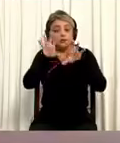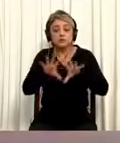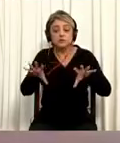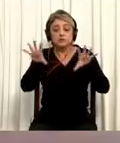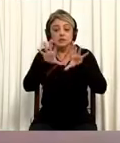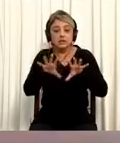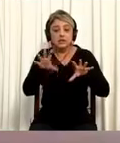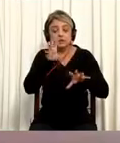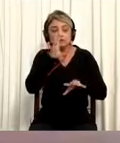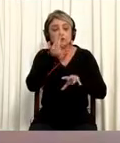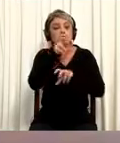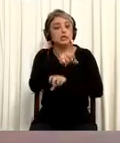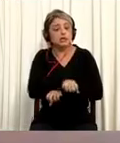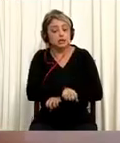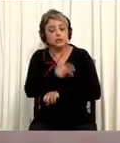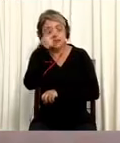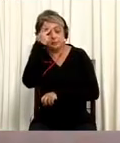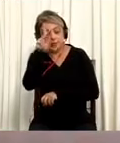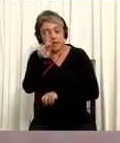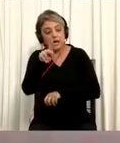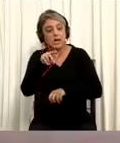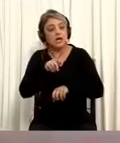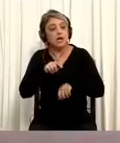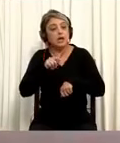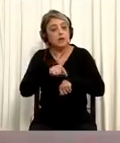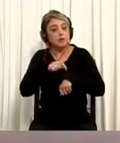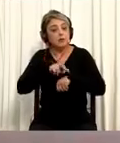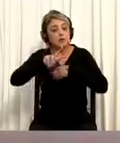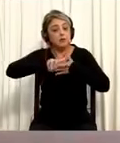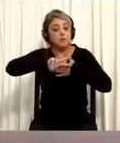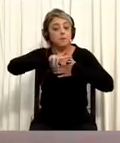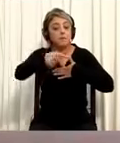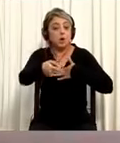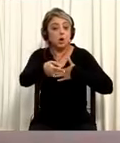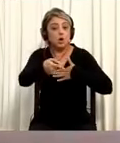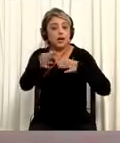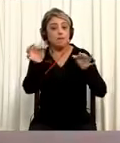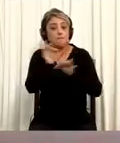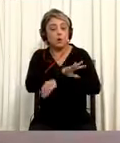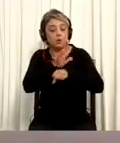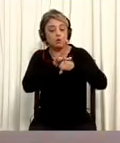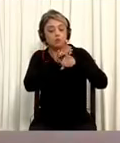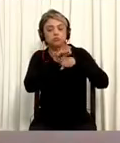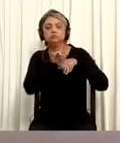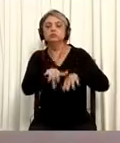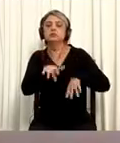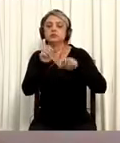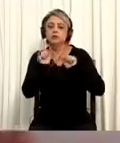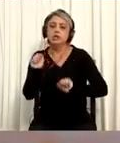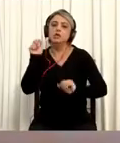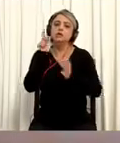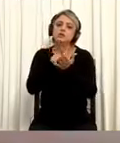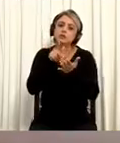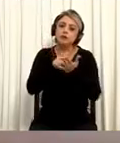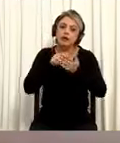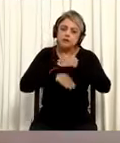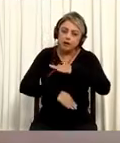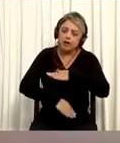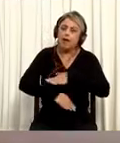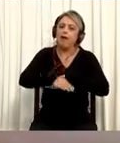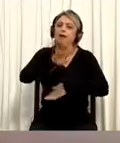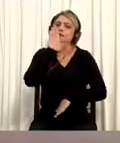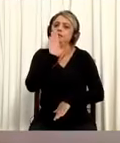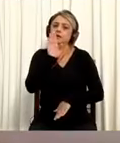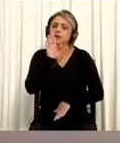se fortaleça para o momento que vem depois, que é o pós-pandemia, para que nós possamos, de fato, avançar,